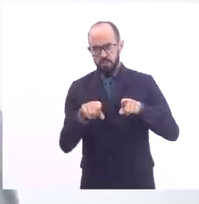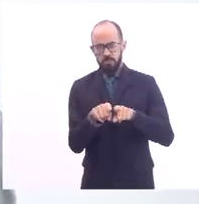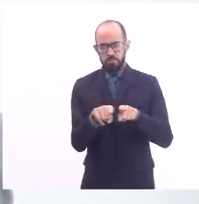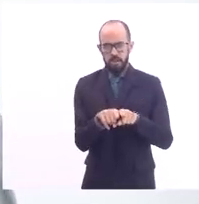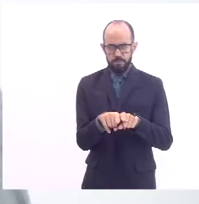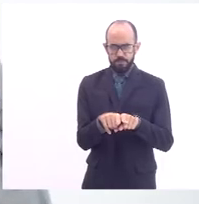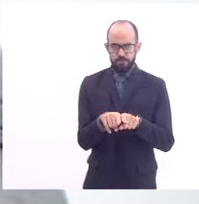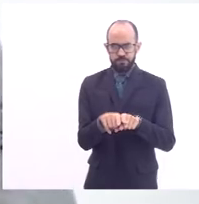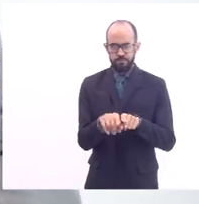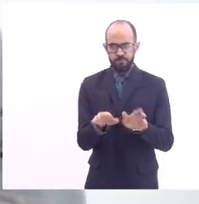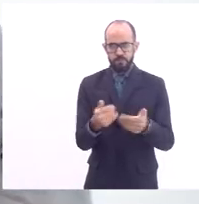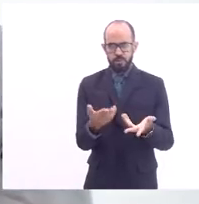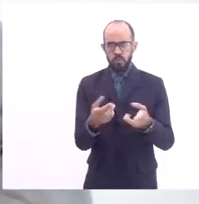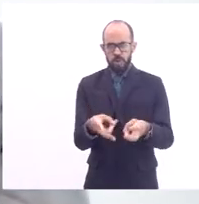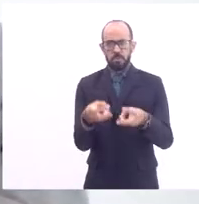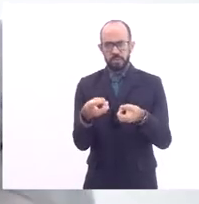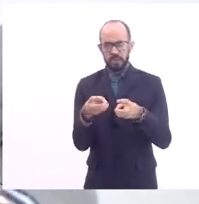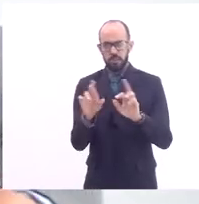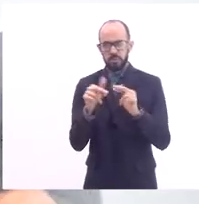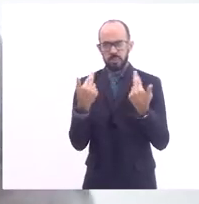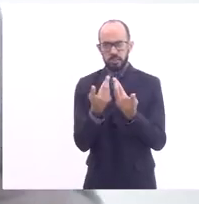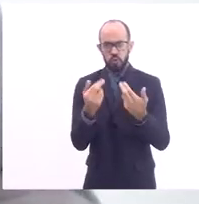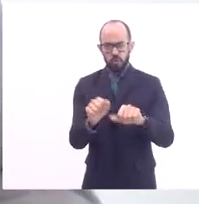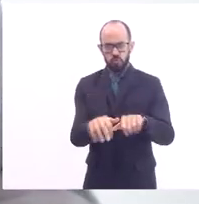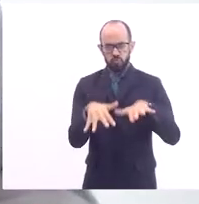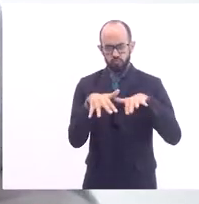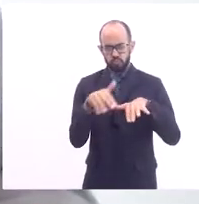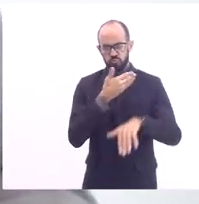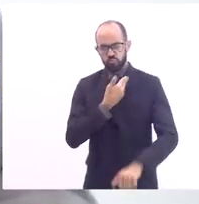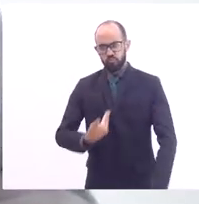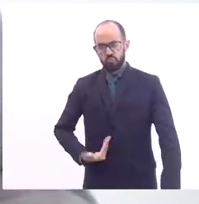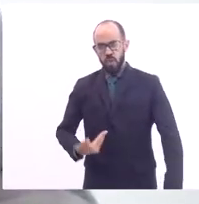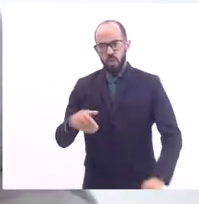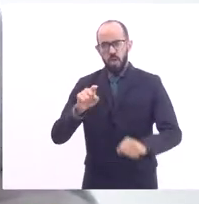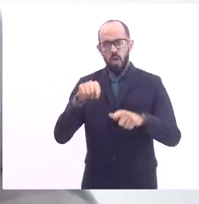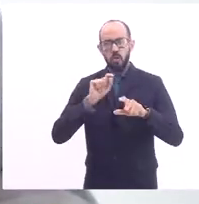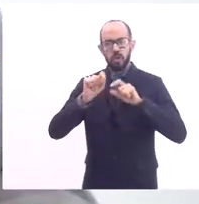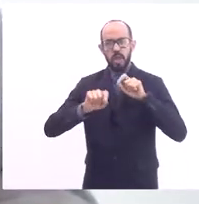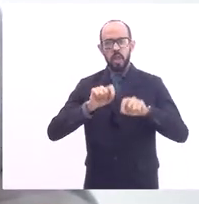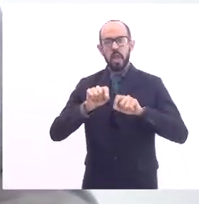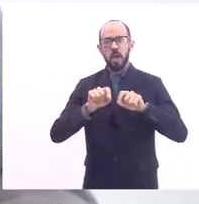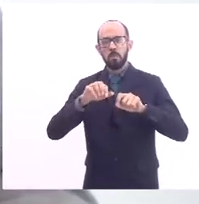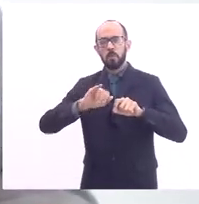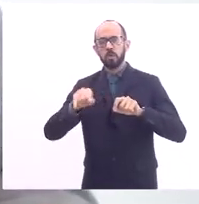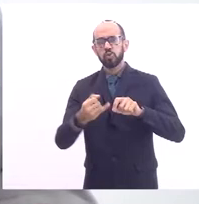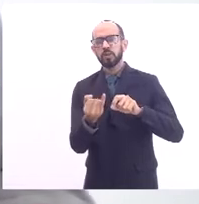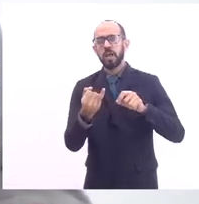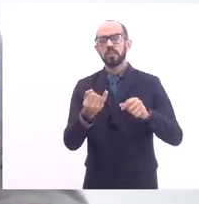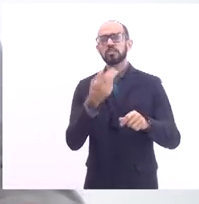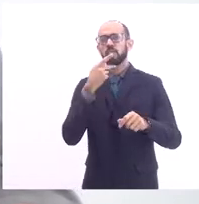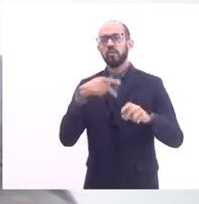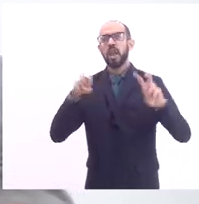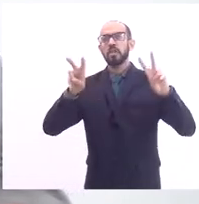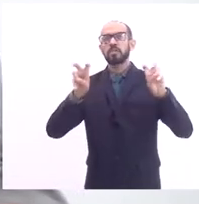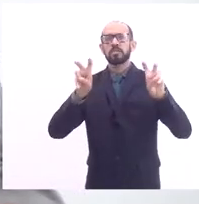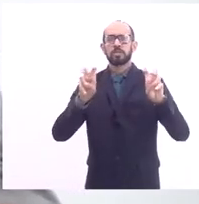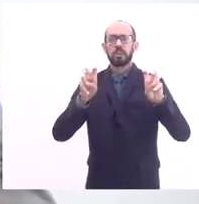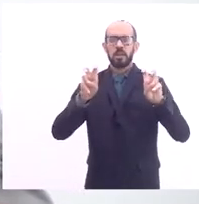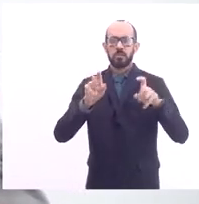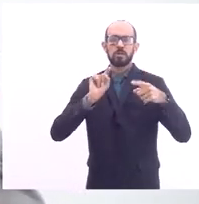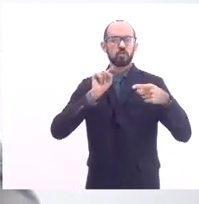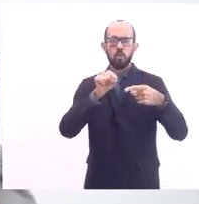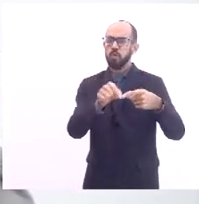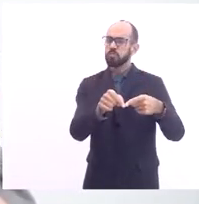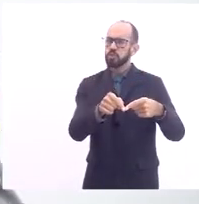Eu vejo nessas reuniões, audiências, sempre uma oportunidade da gente tratar de temas específicos,